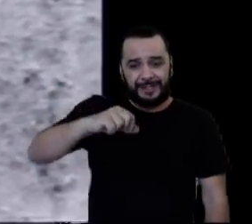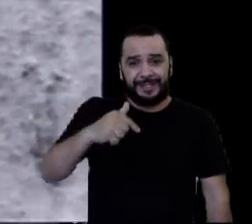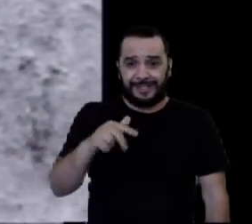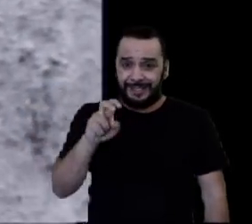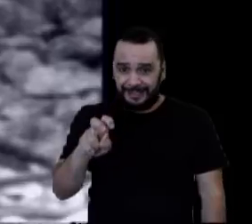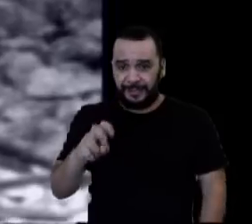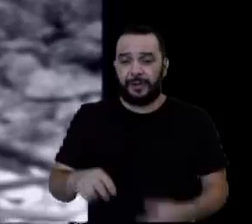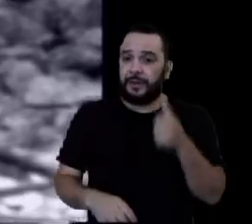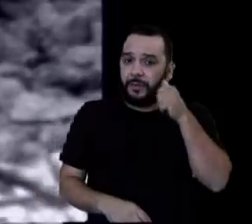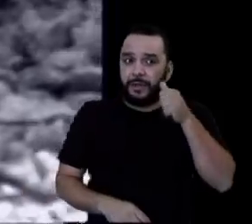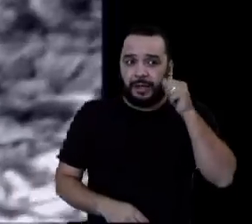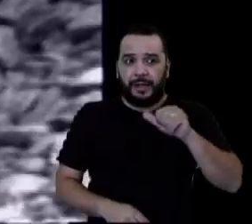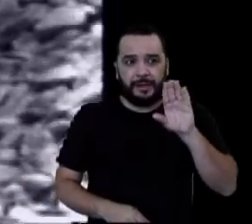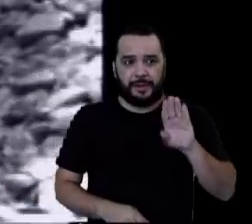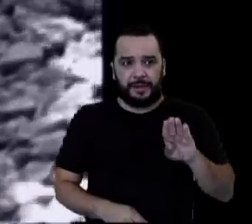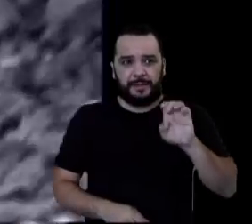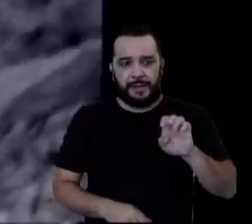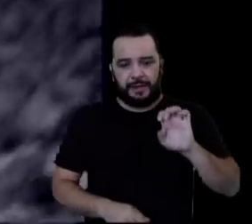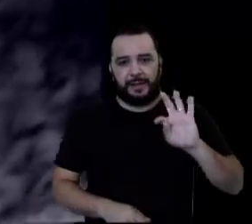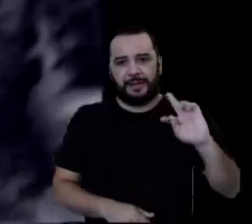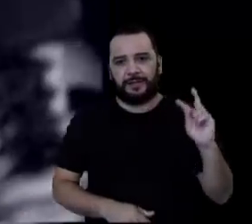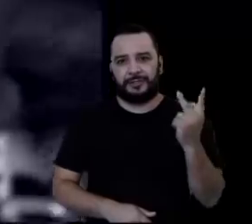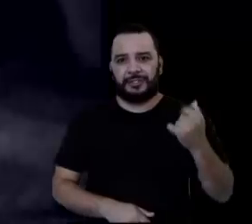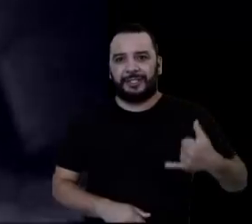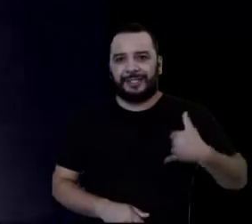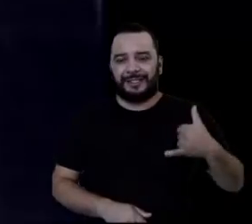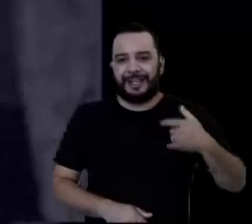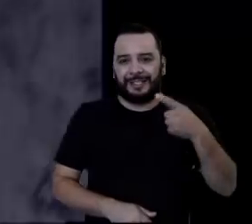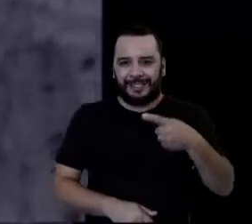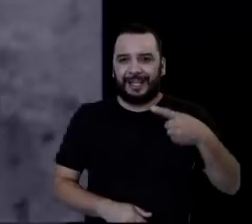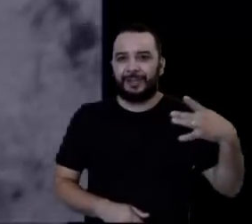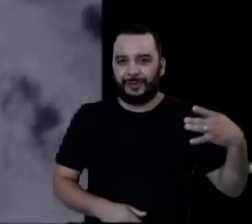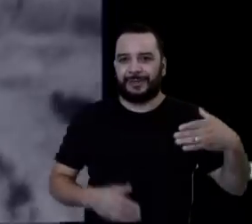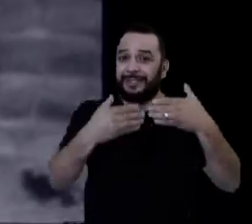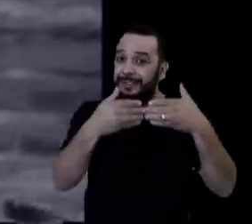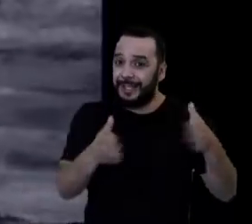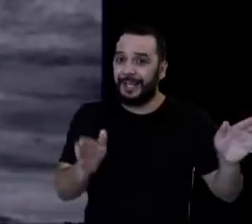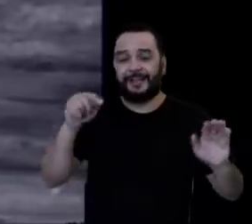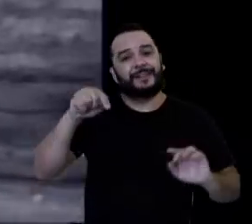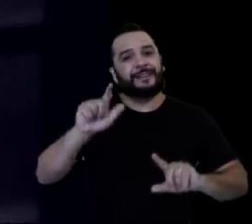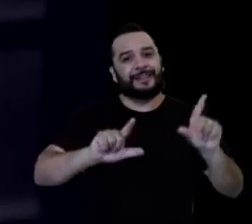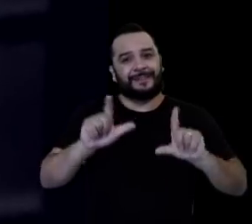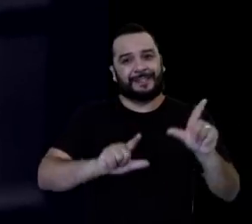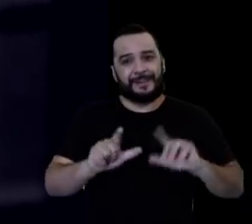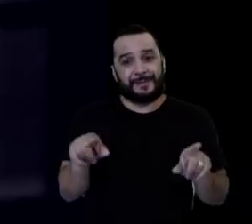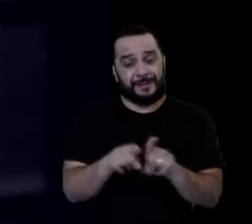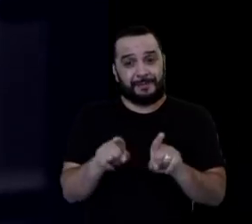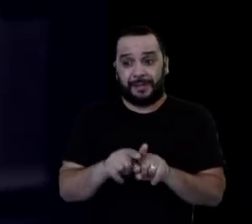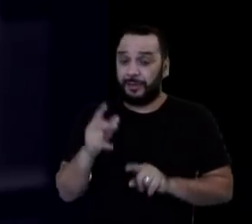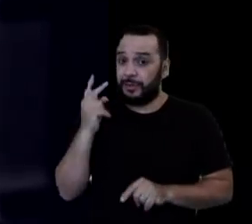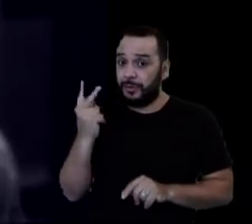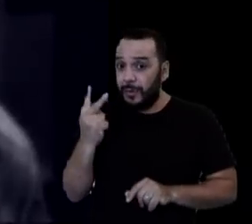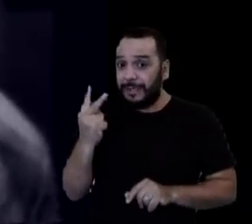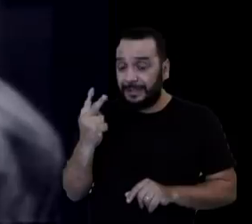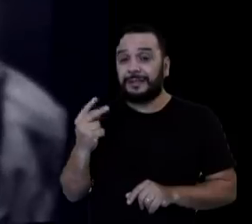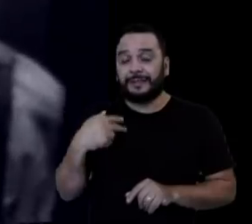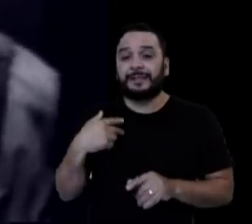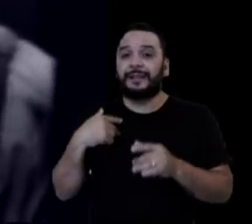1975, Beth Goulart, aos 14 anos de idade, fazia sua estreia na TV. E logo de cara em